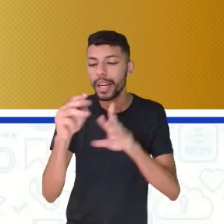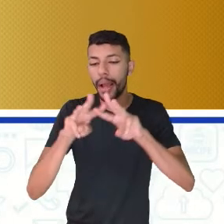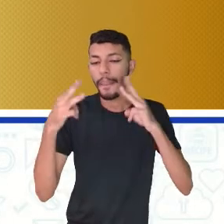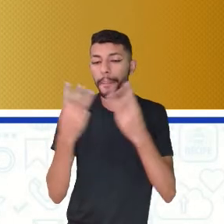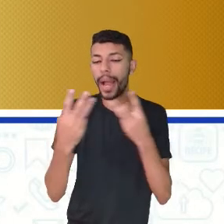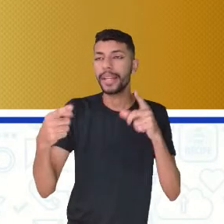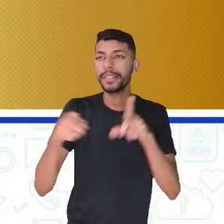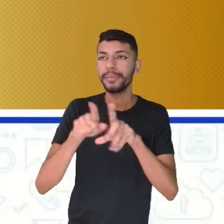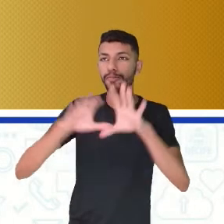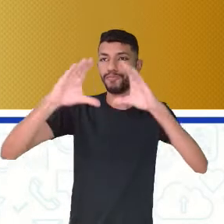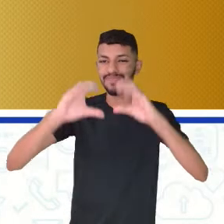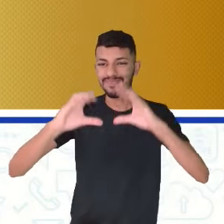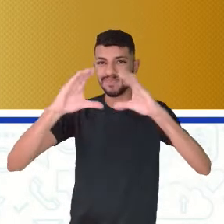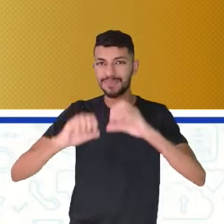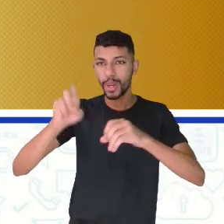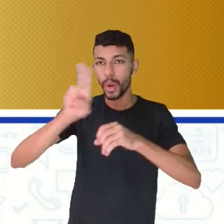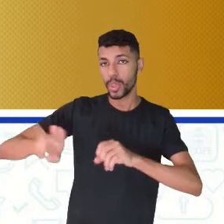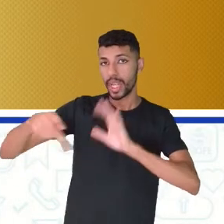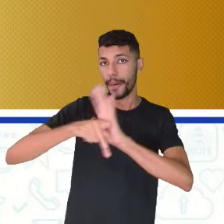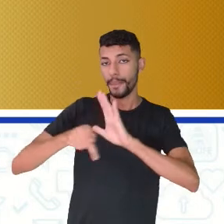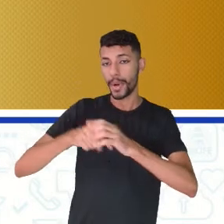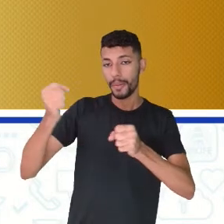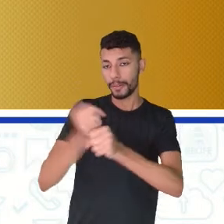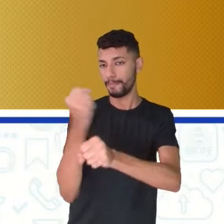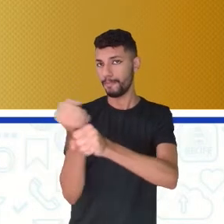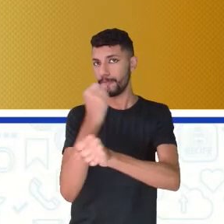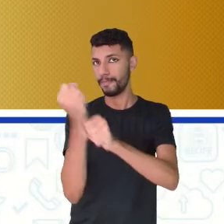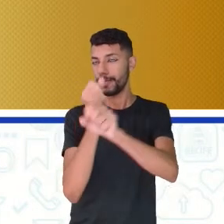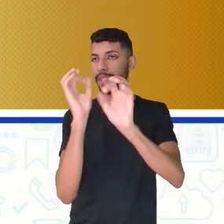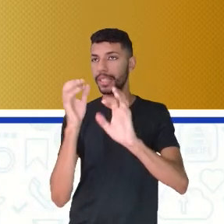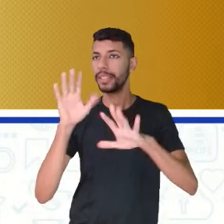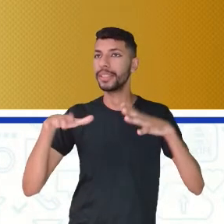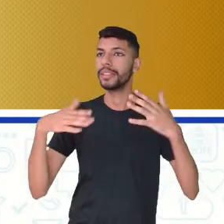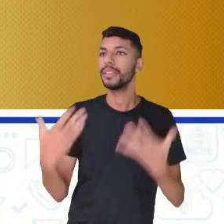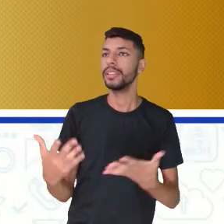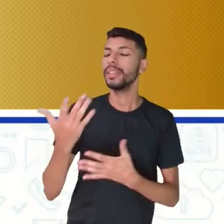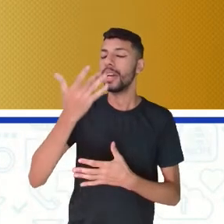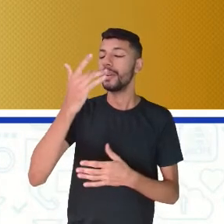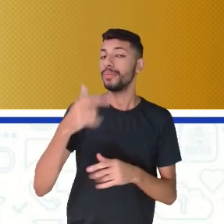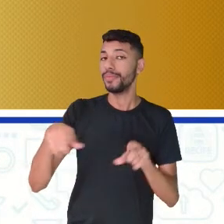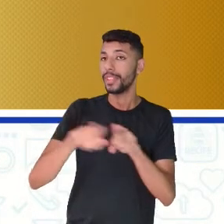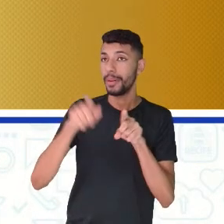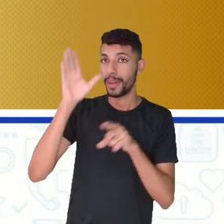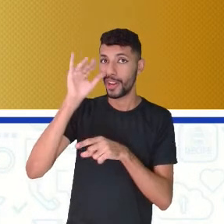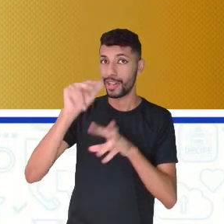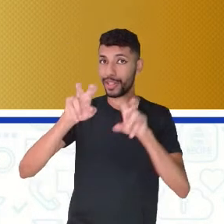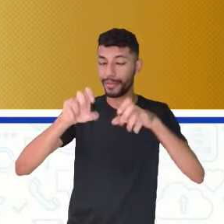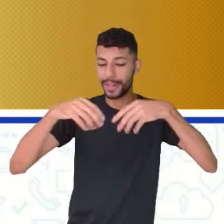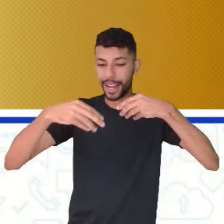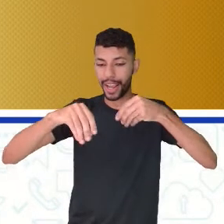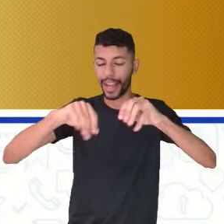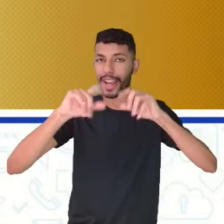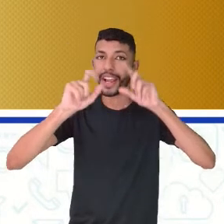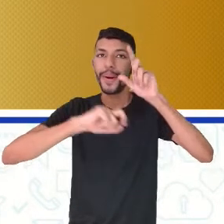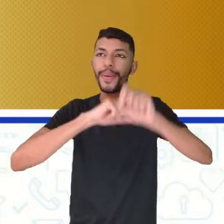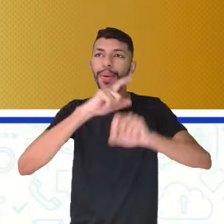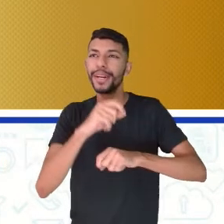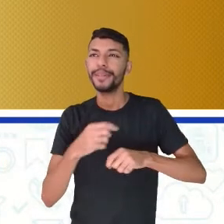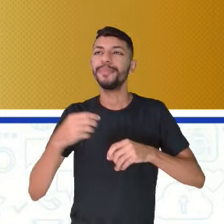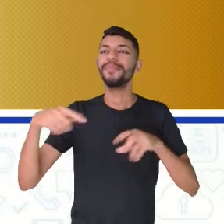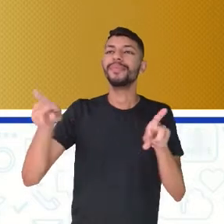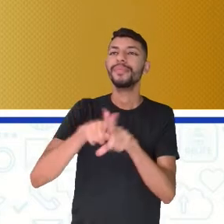construções. Agora, uma curiosidade da areia, não sei se vocês já ouviram falar, é que a areia também entra